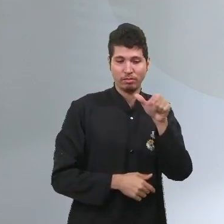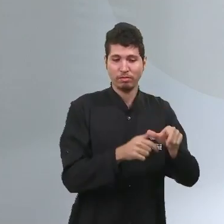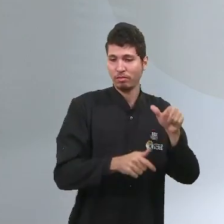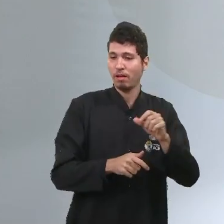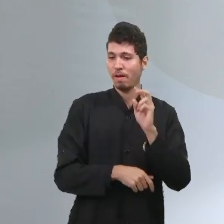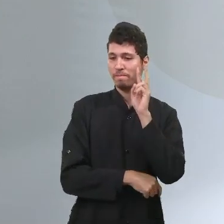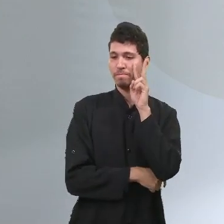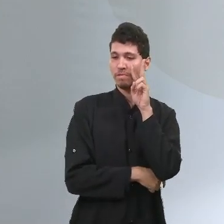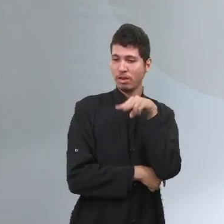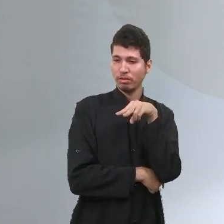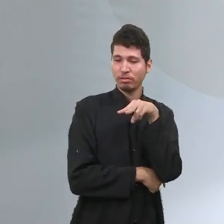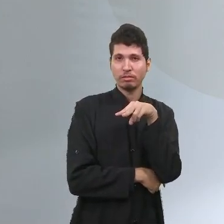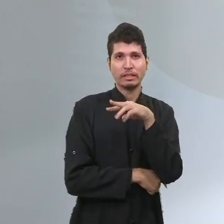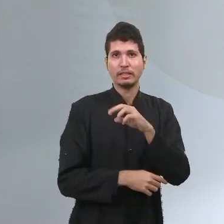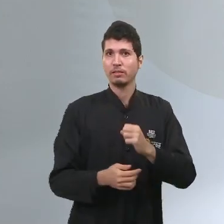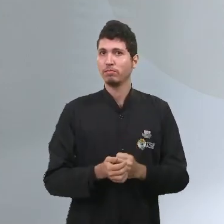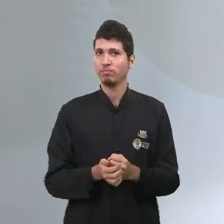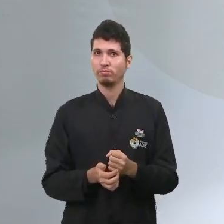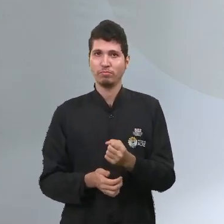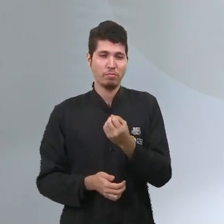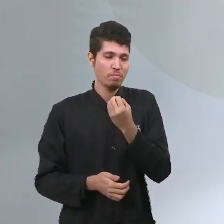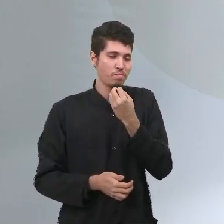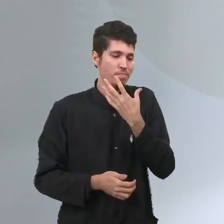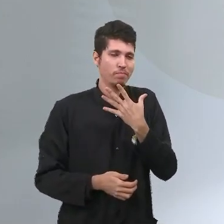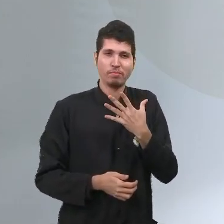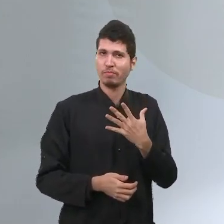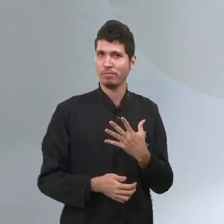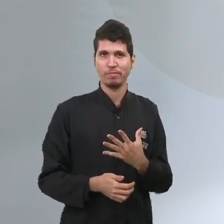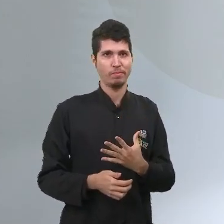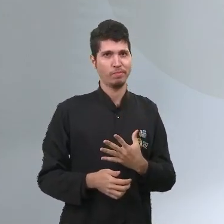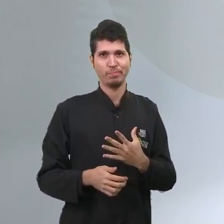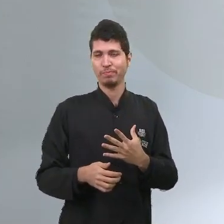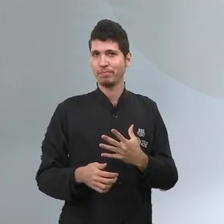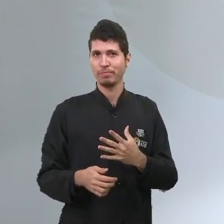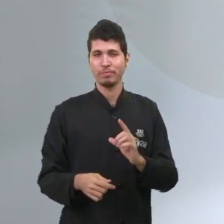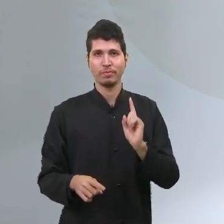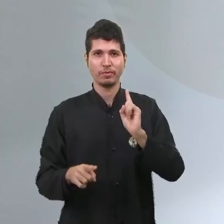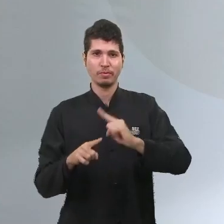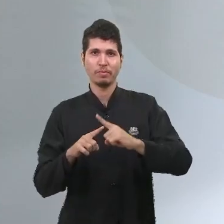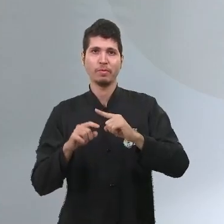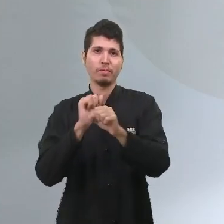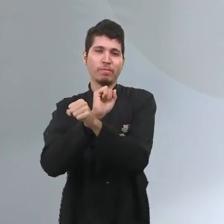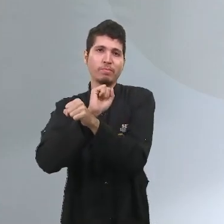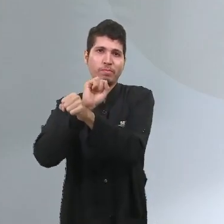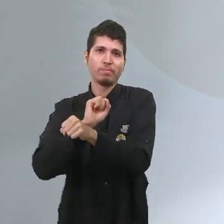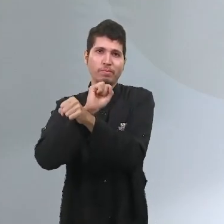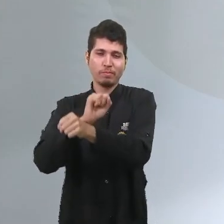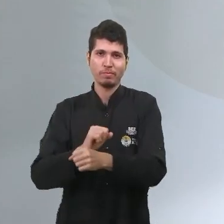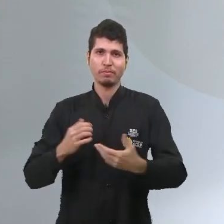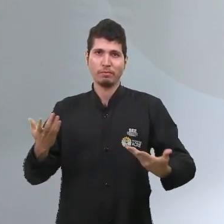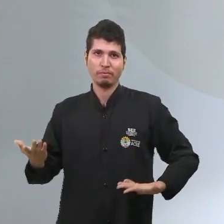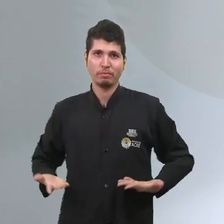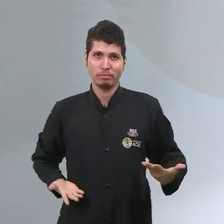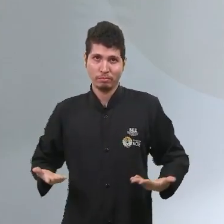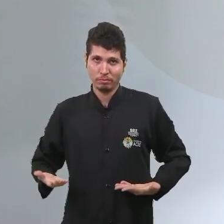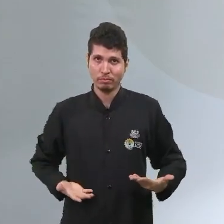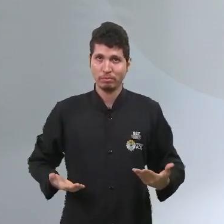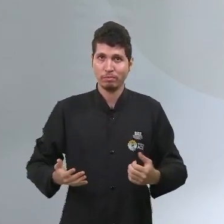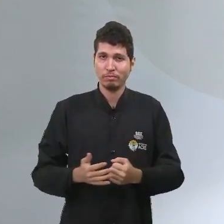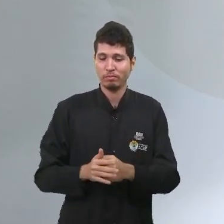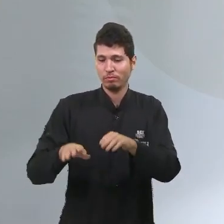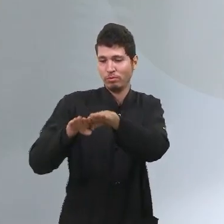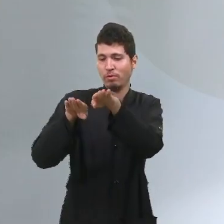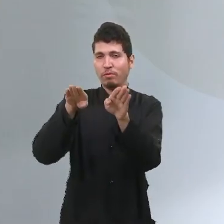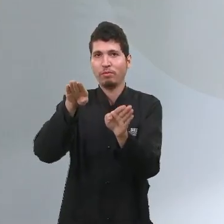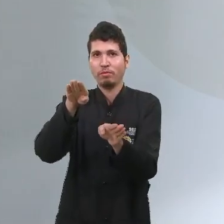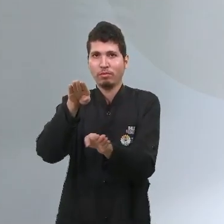como algo que não era bom aí pela sociedade. Por quê? Porque os escravos e os servos, eles eram tidos como pessoas